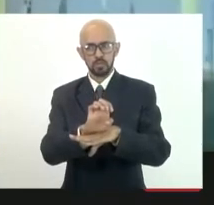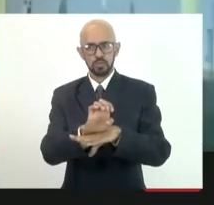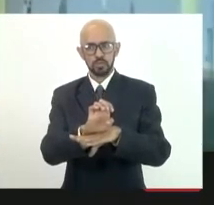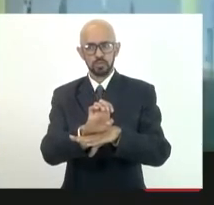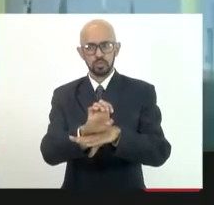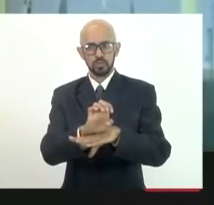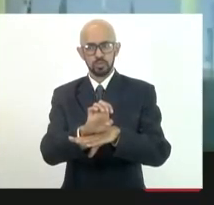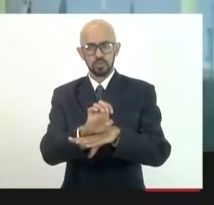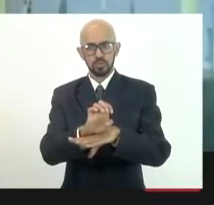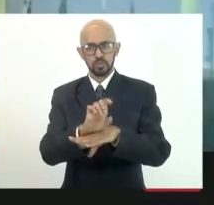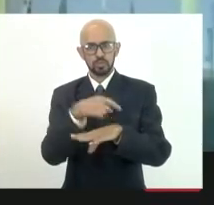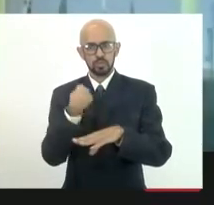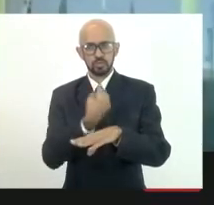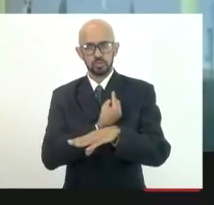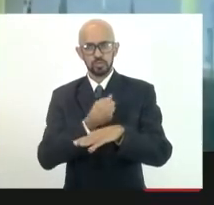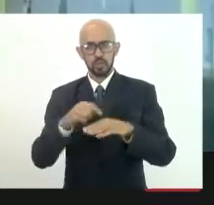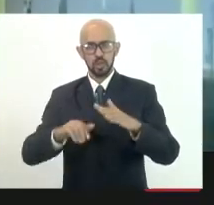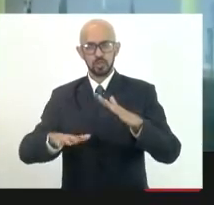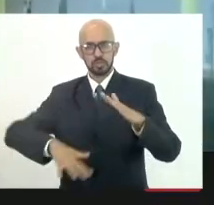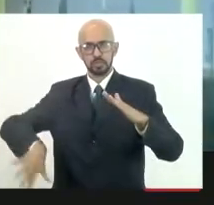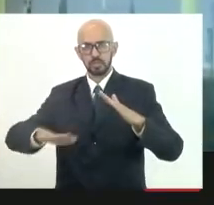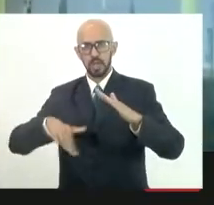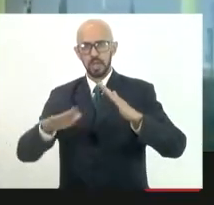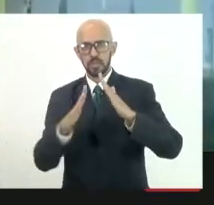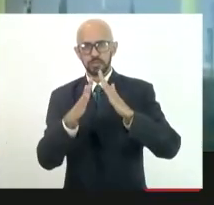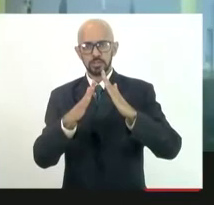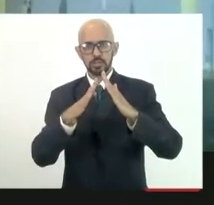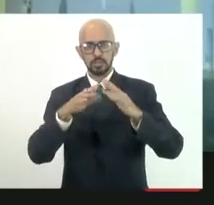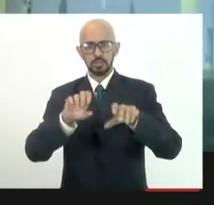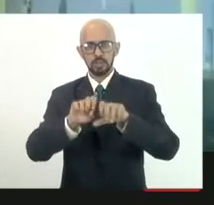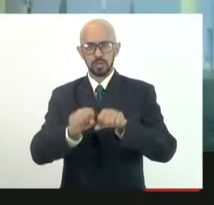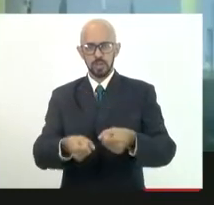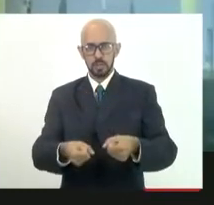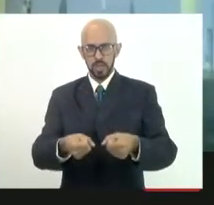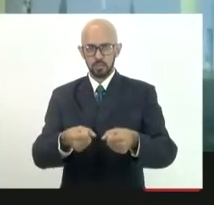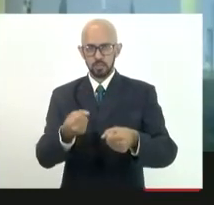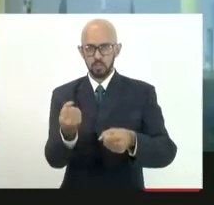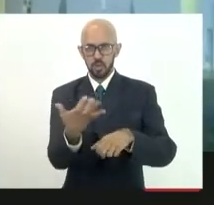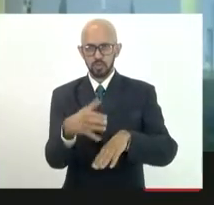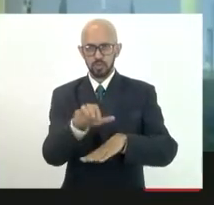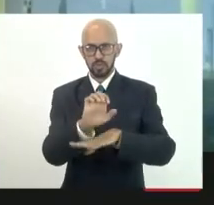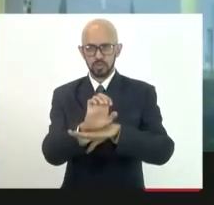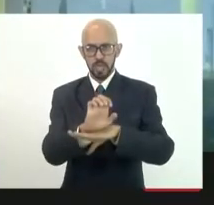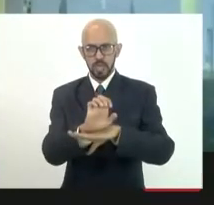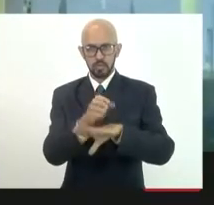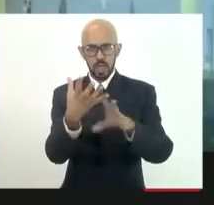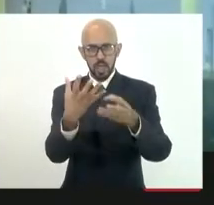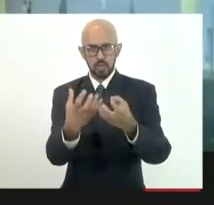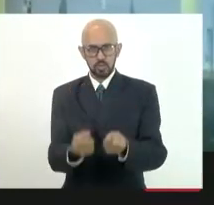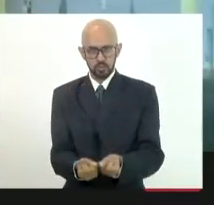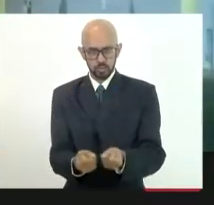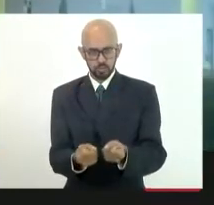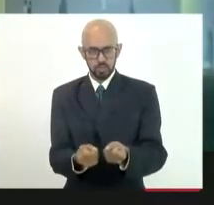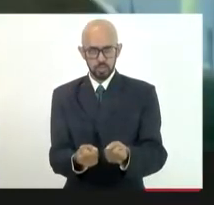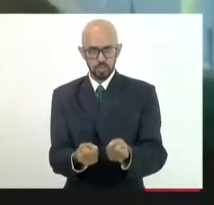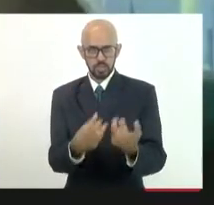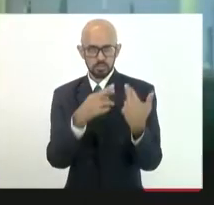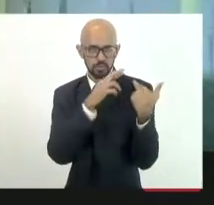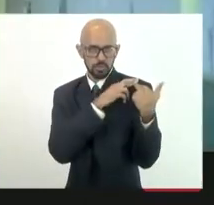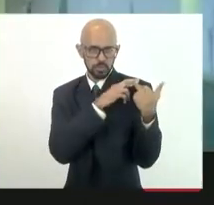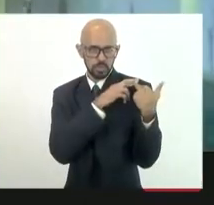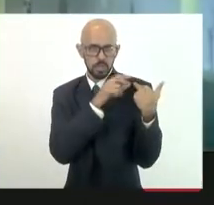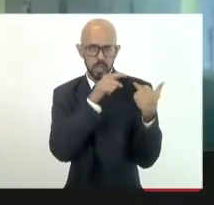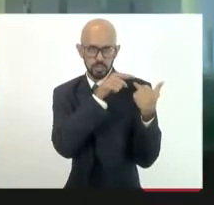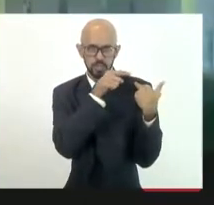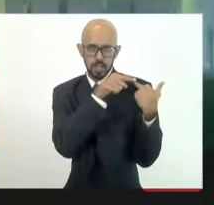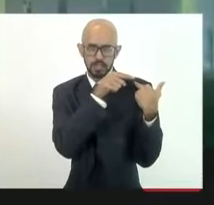sendo destruídos. Quando o Estado assumir um posicionamento nesse viés, as coisas com